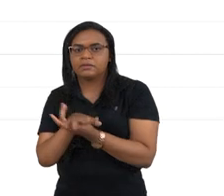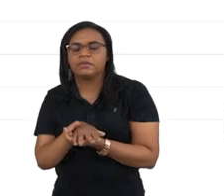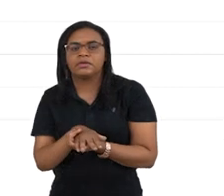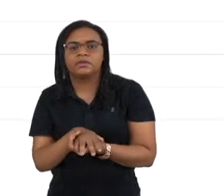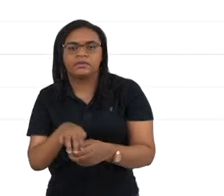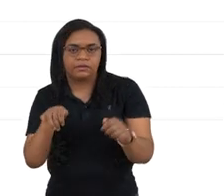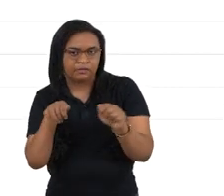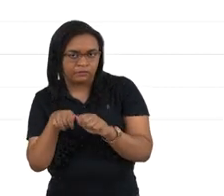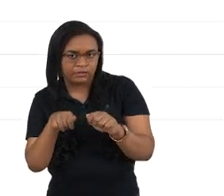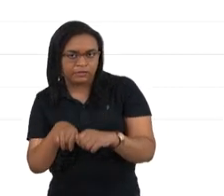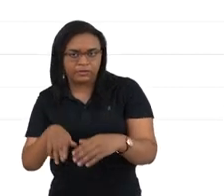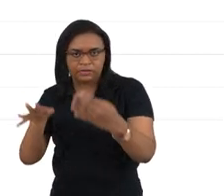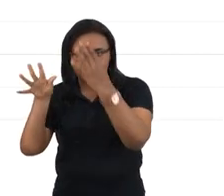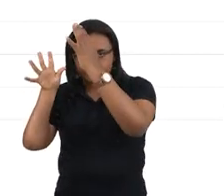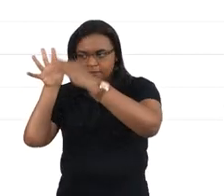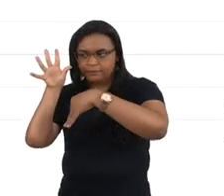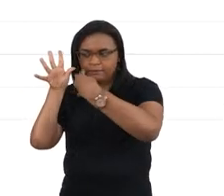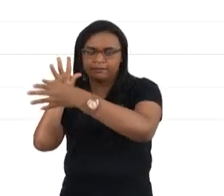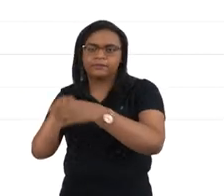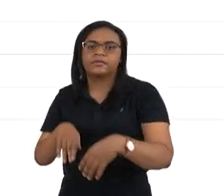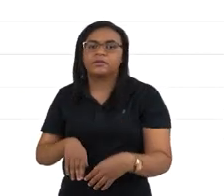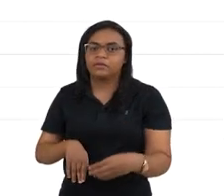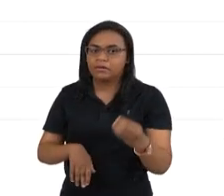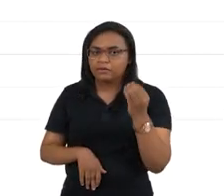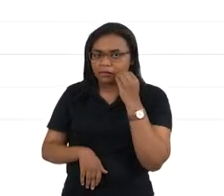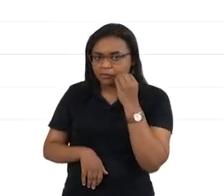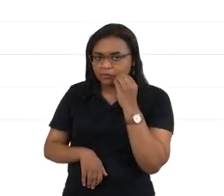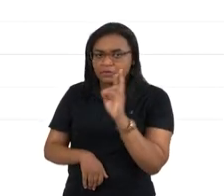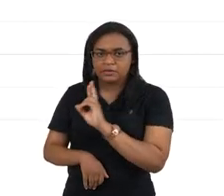Fizemos a tabela, agora vamos resolver.